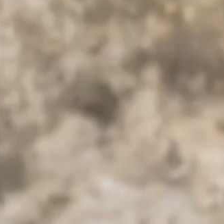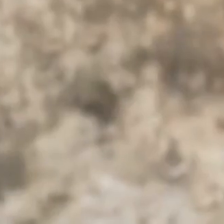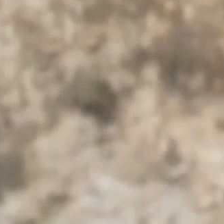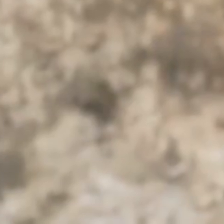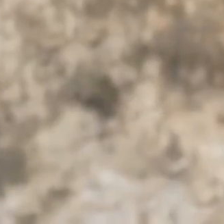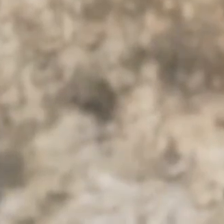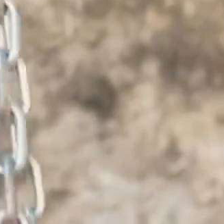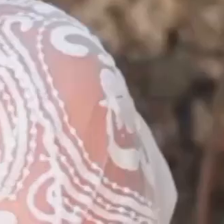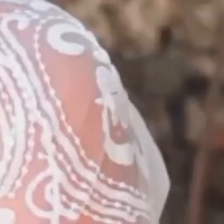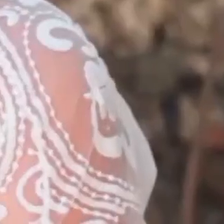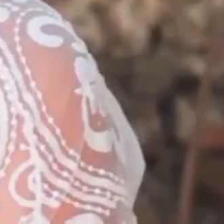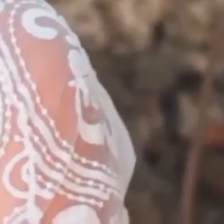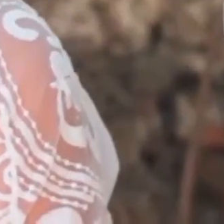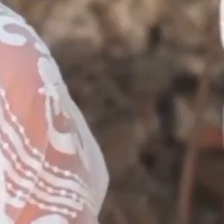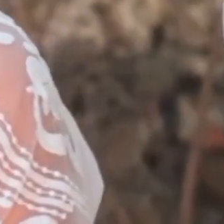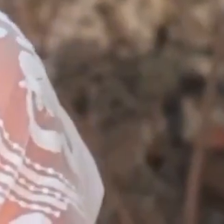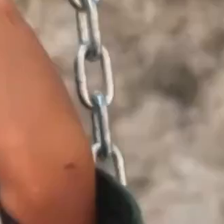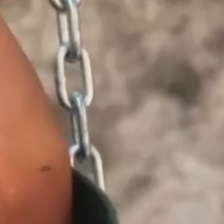brincar.